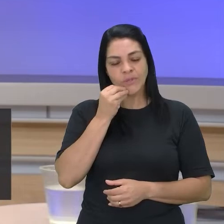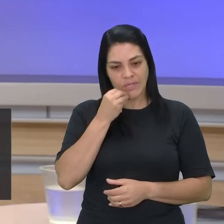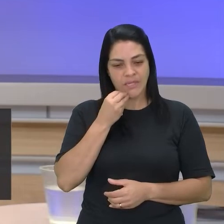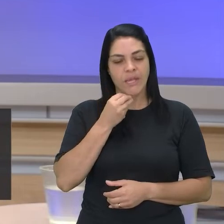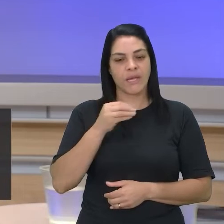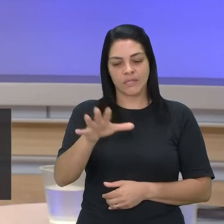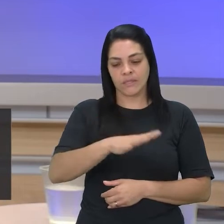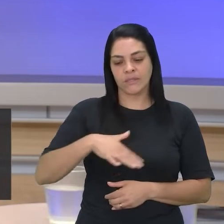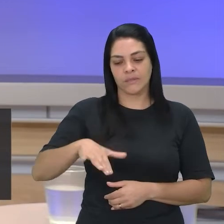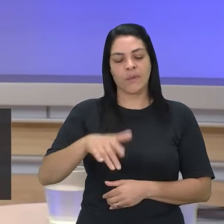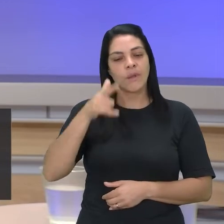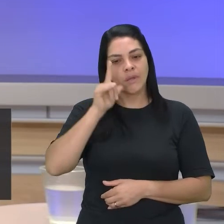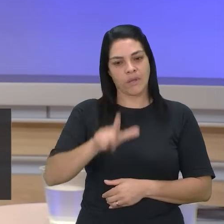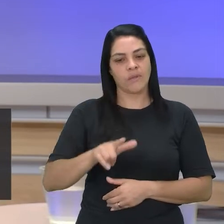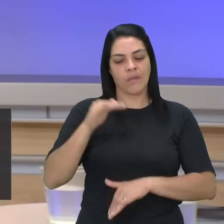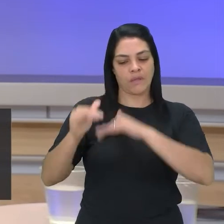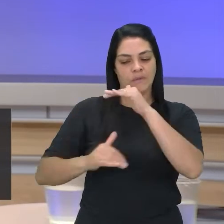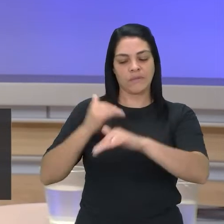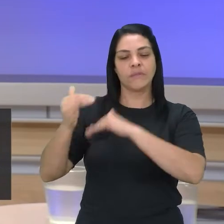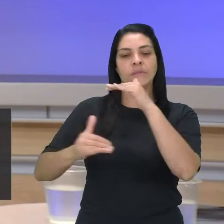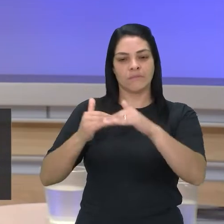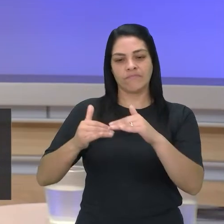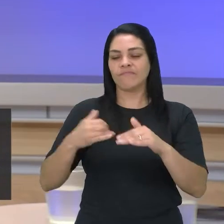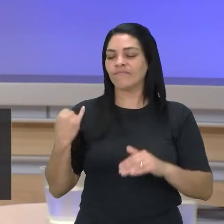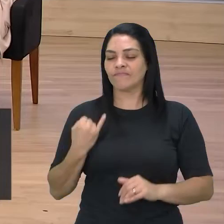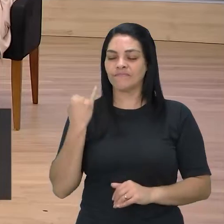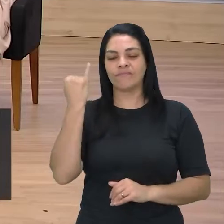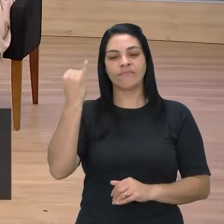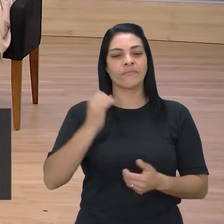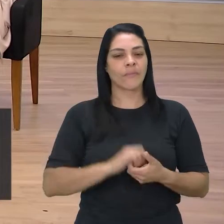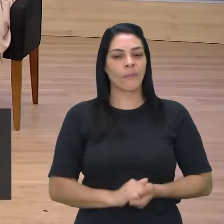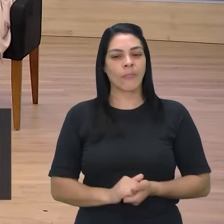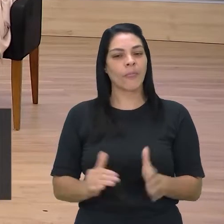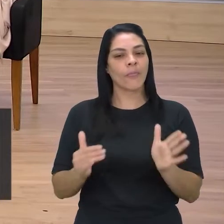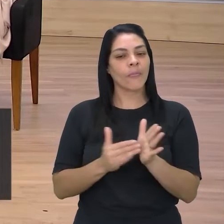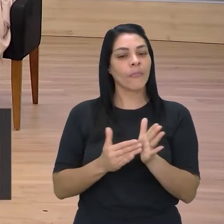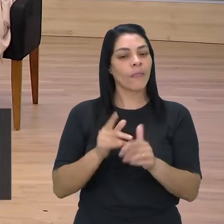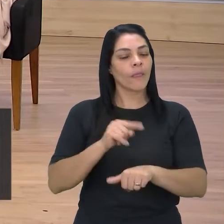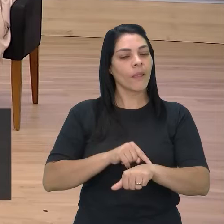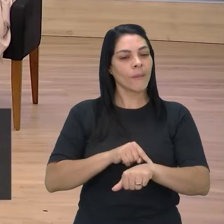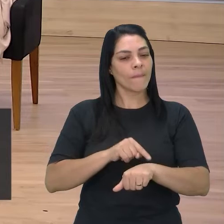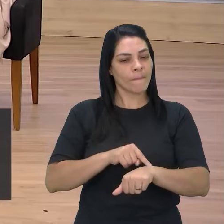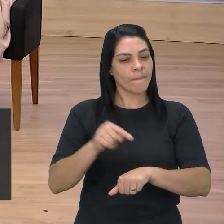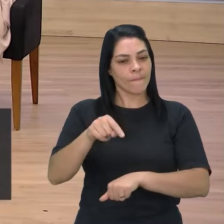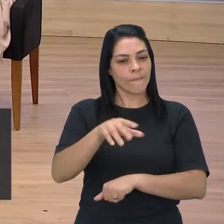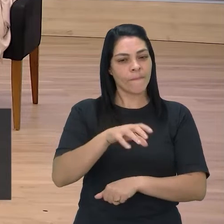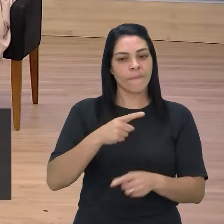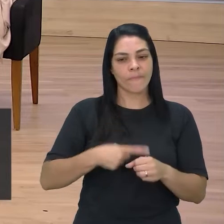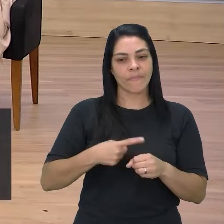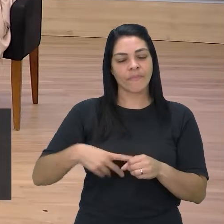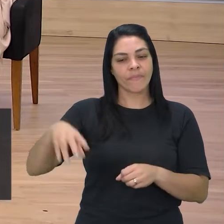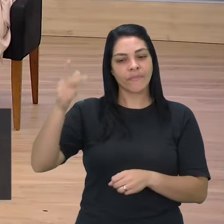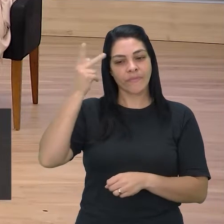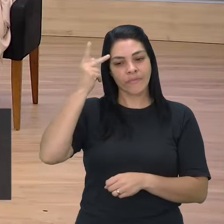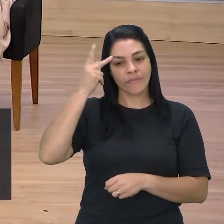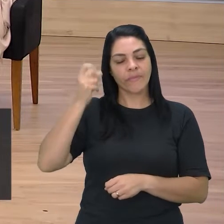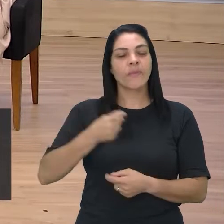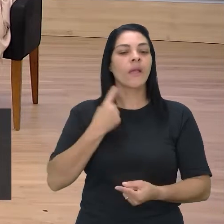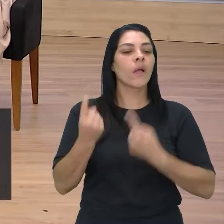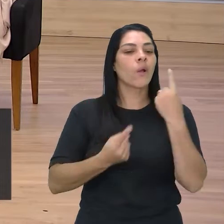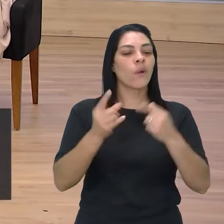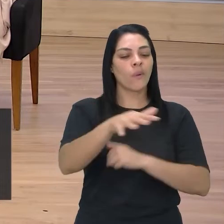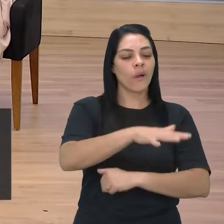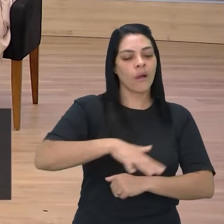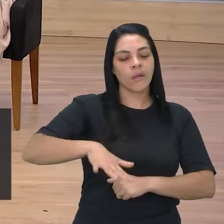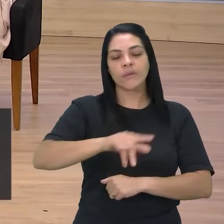que isso aconteça, realmente isso ganha uma potência. E até o momento, aqui na cidade de São Paulo, quais são as regiões